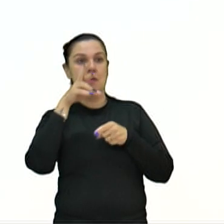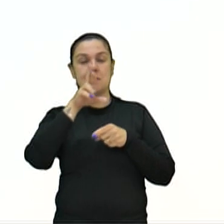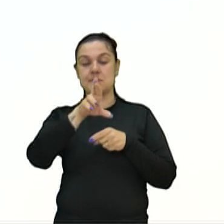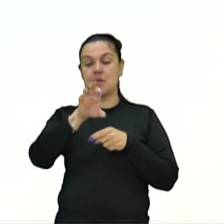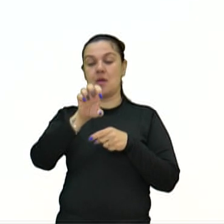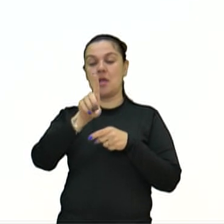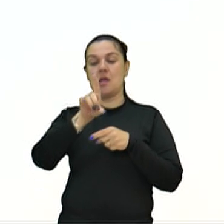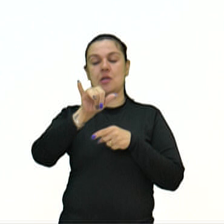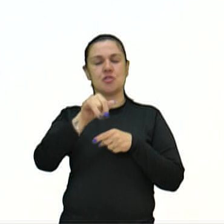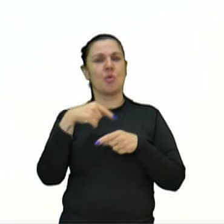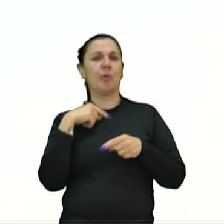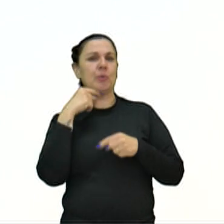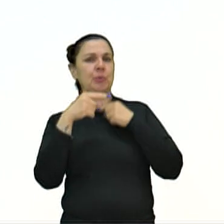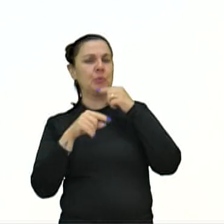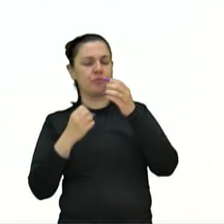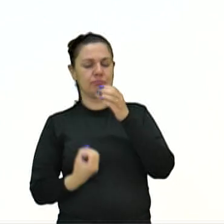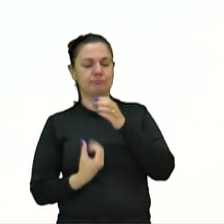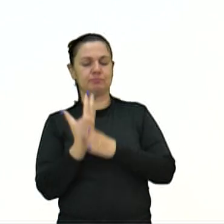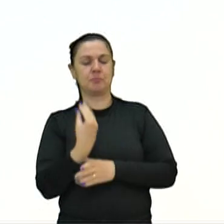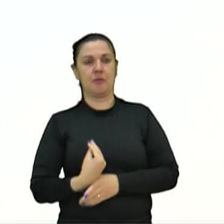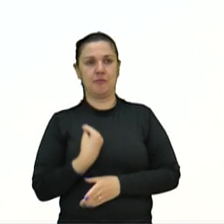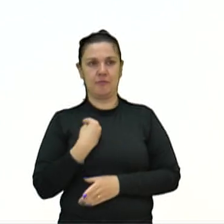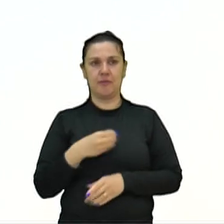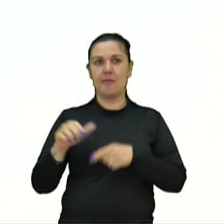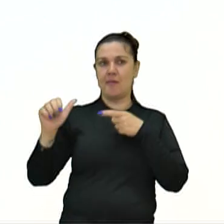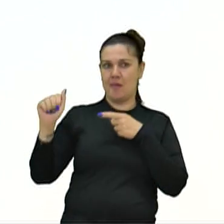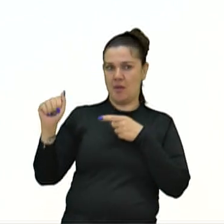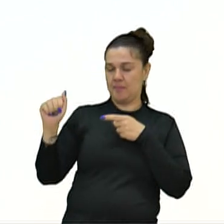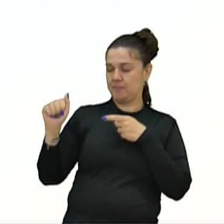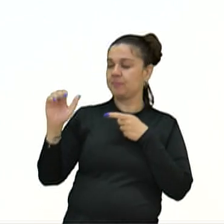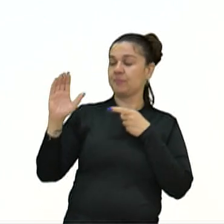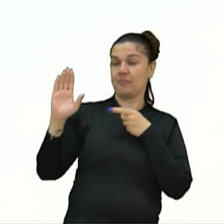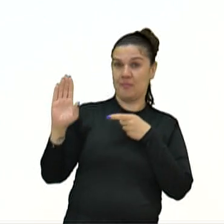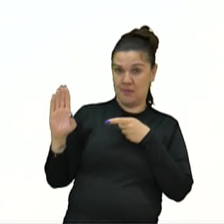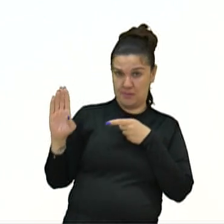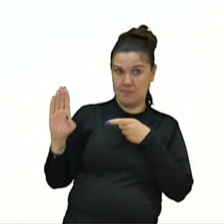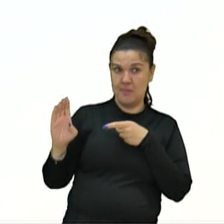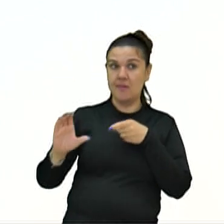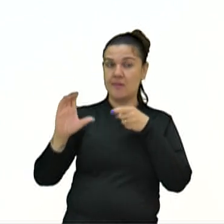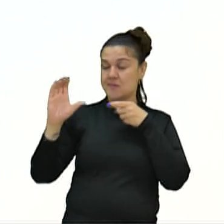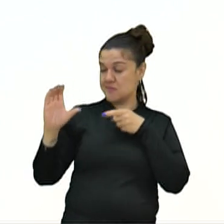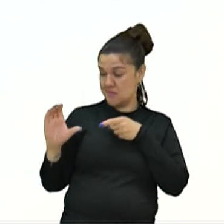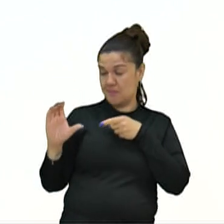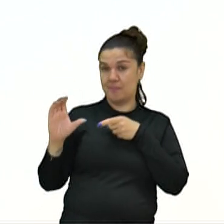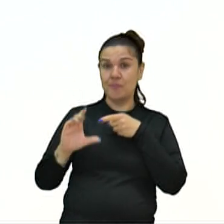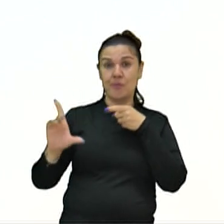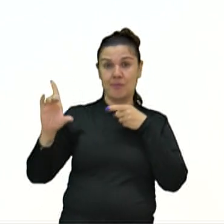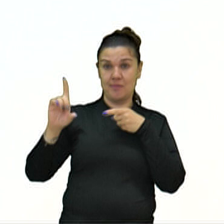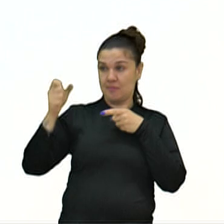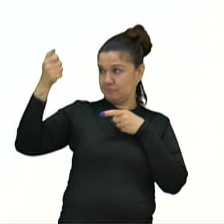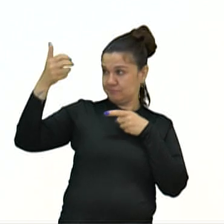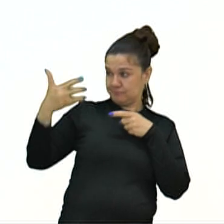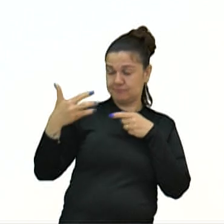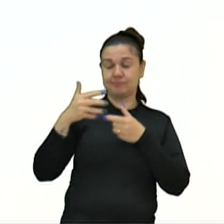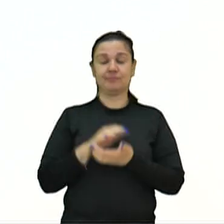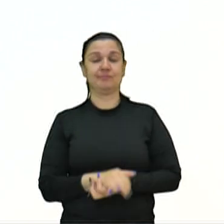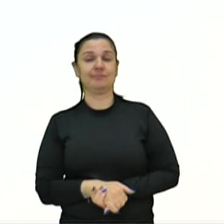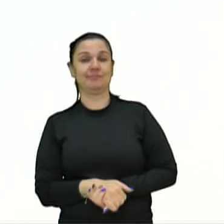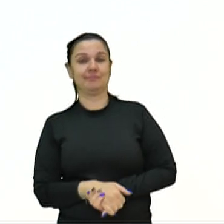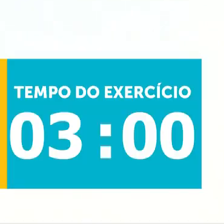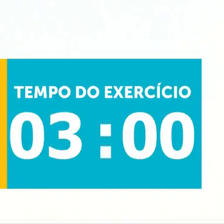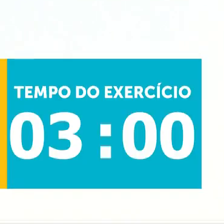dúvida qual teoria sobre a origem da vida? A panspermia, a teoria autótrofa, a abiogênese ou a